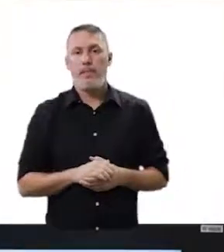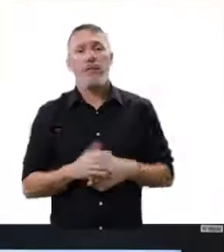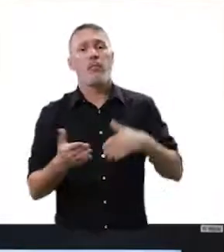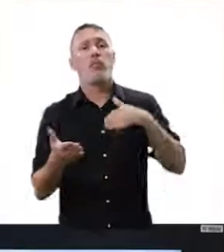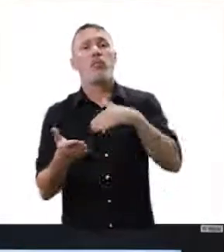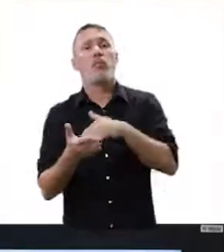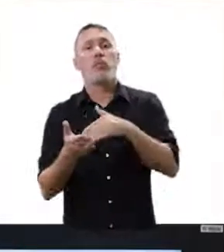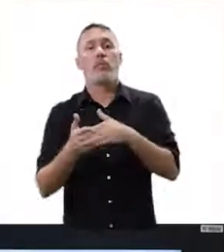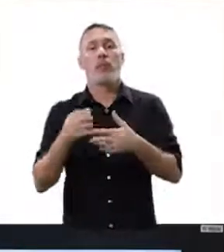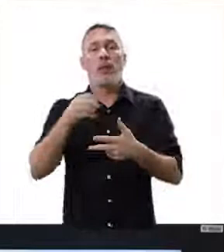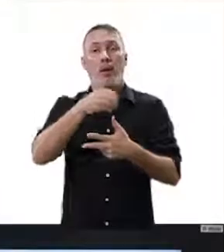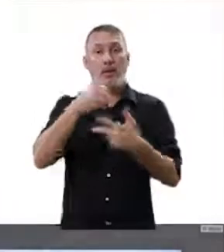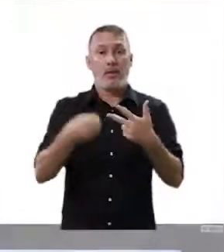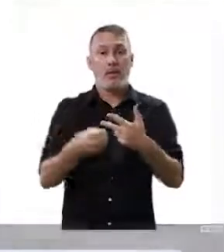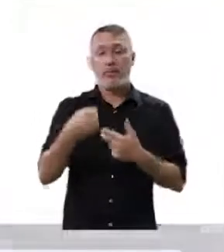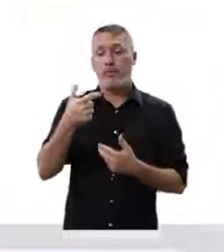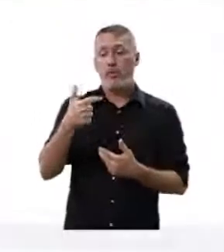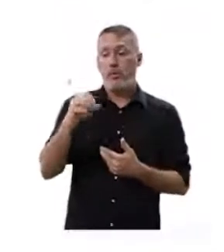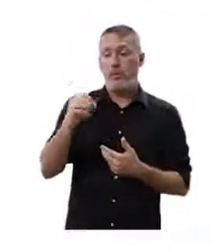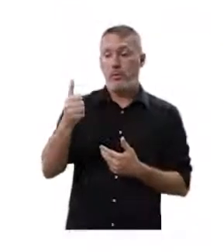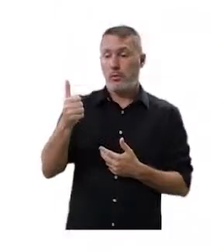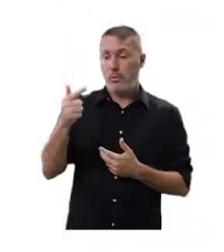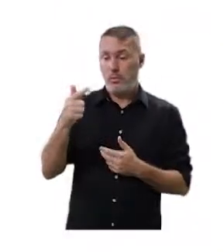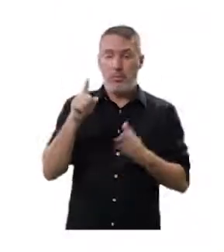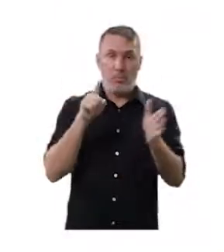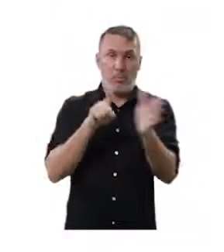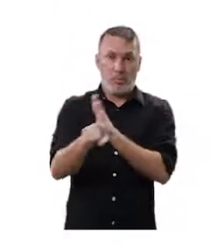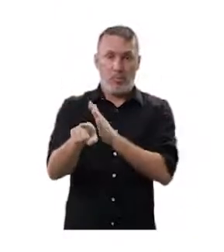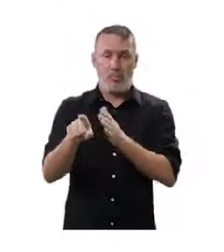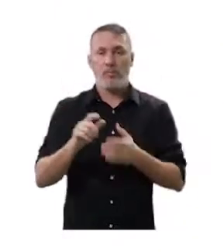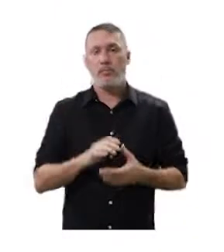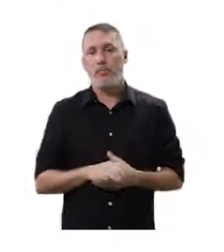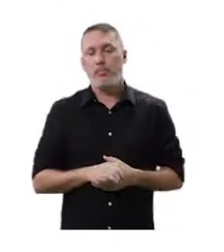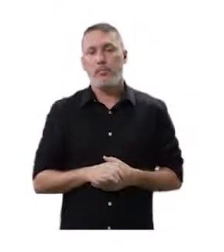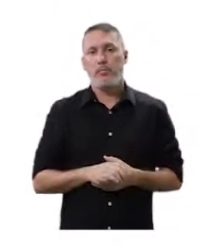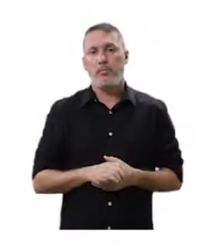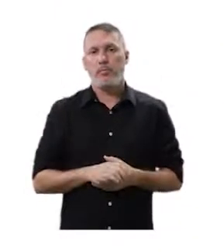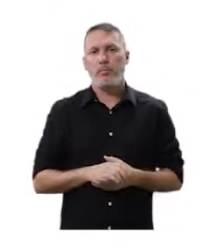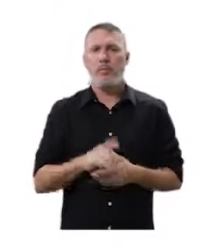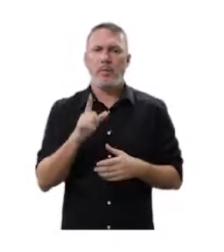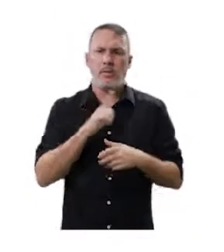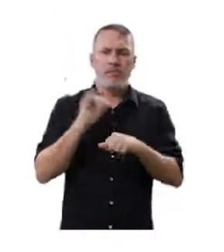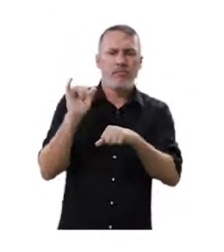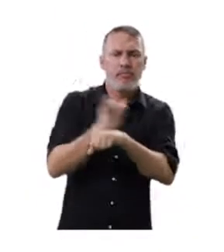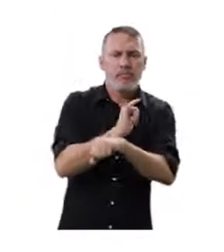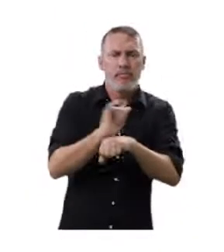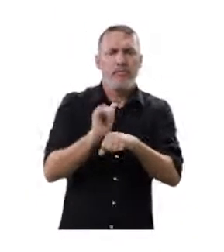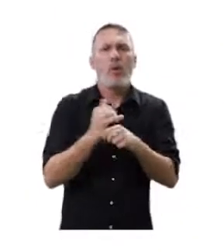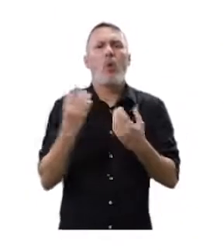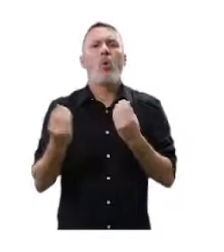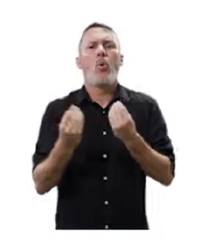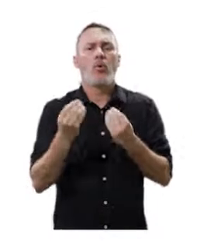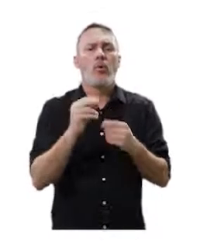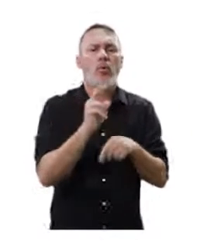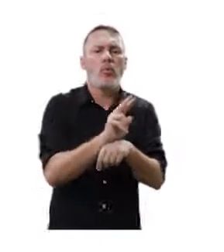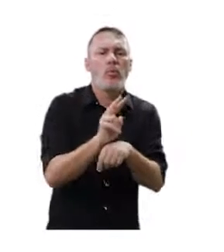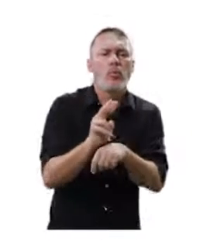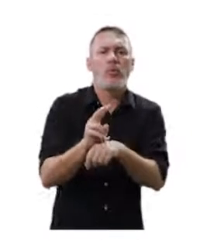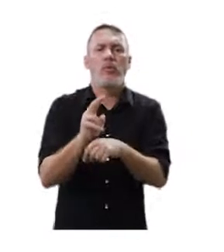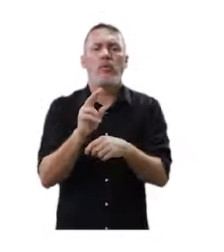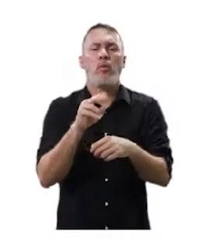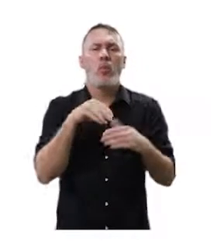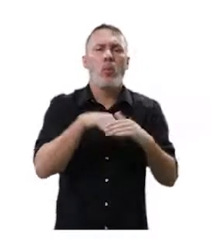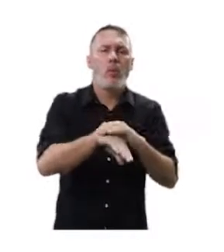último, questão do Enem de 2017. Uma das estratégias para a conservação de alimentos é